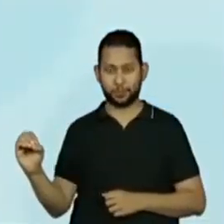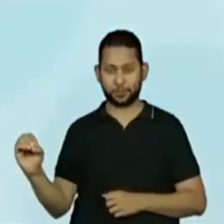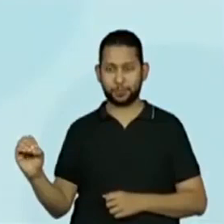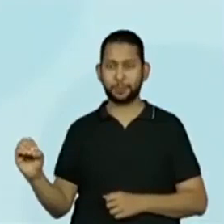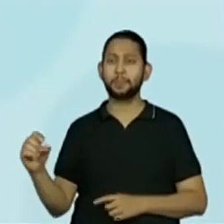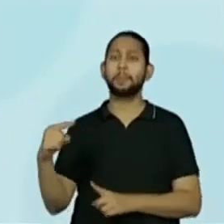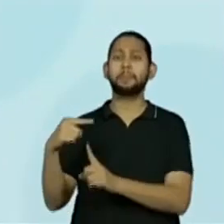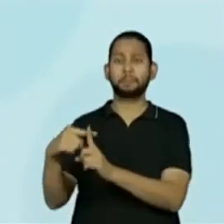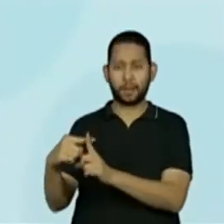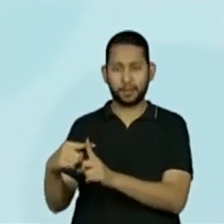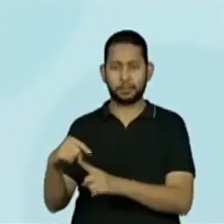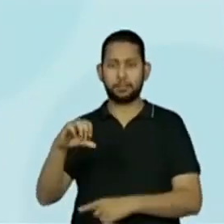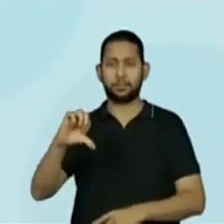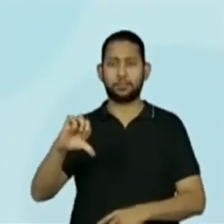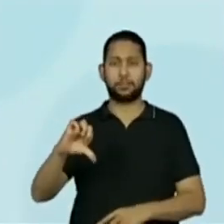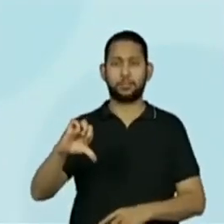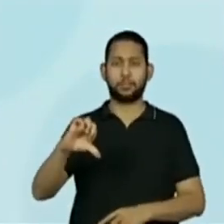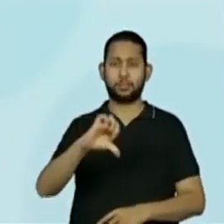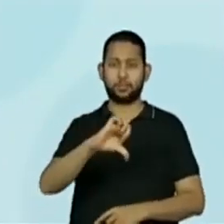mais 900